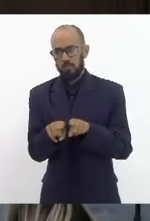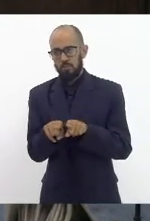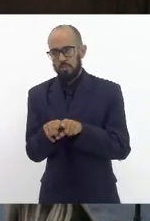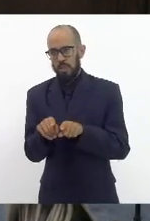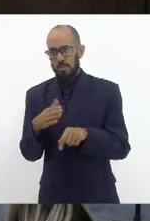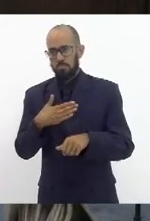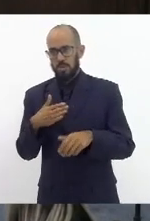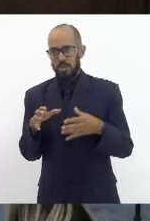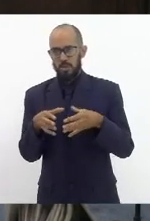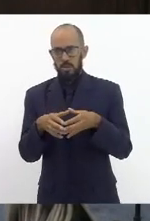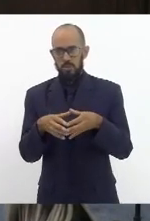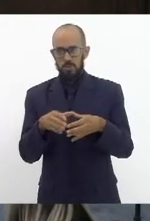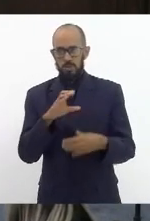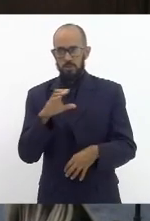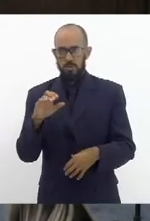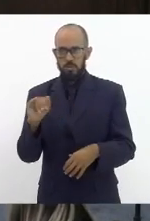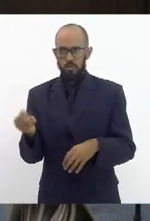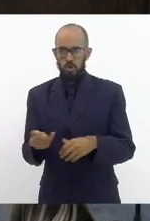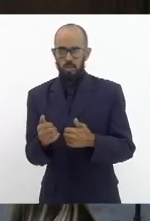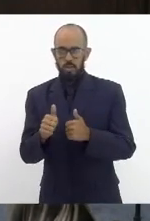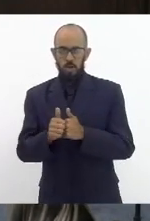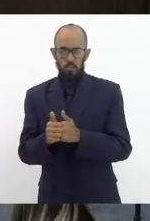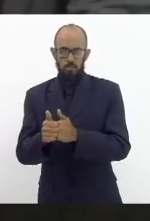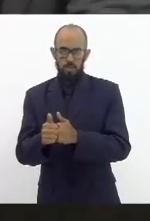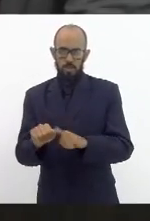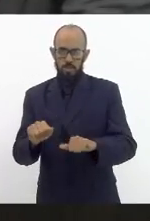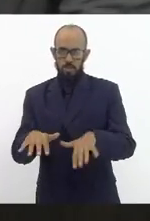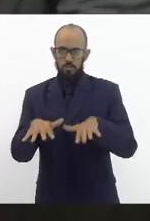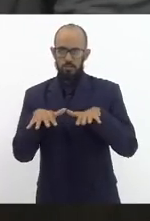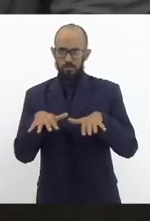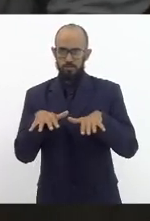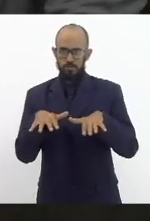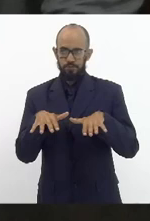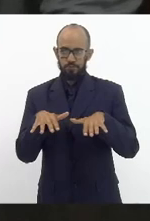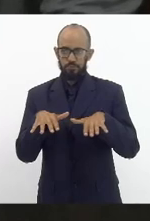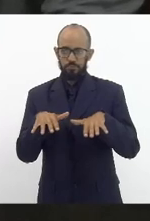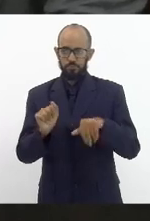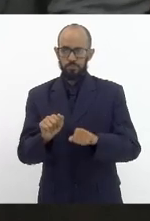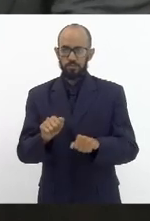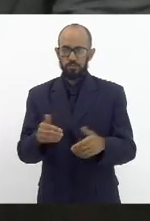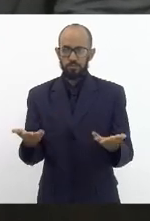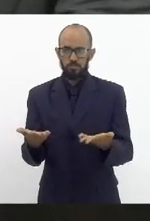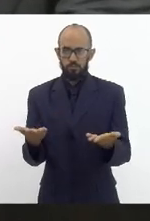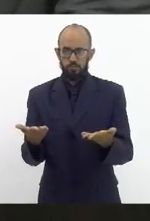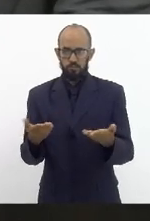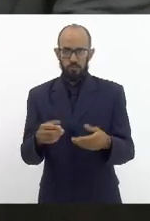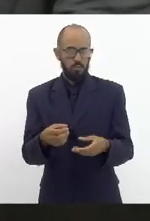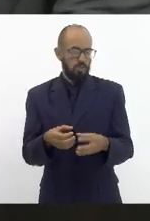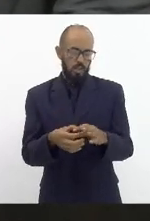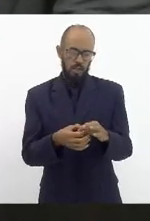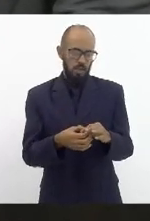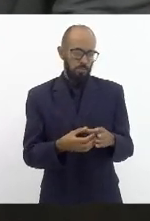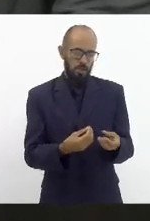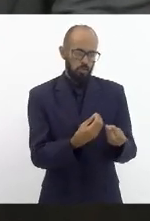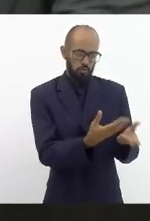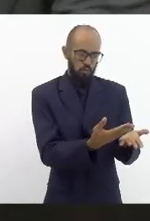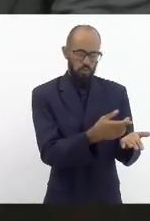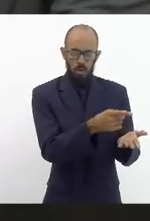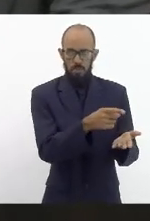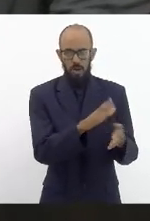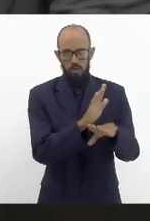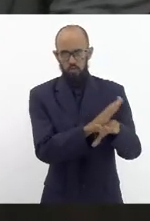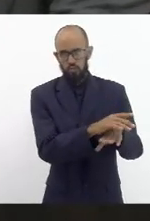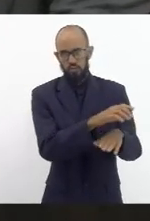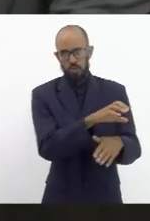minha equipe está aqui, acompanhando a audiência pública da CCJ, da liderança de governo, e ela vai estar à sua disposição, Carlos, para